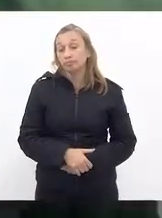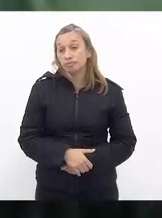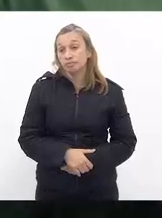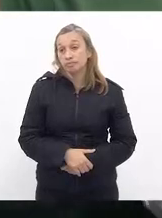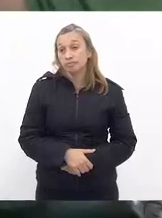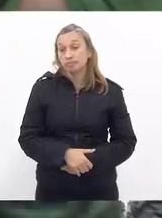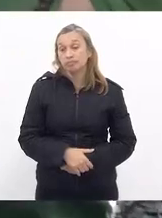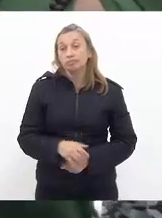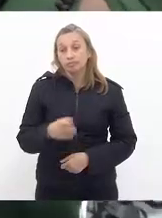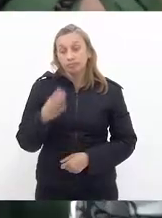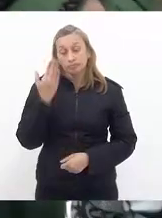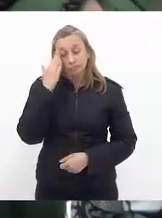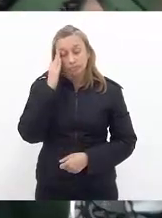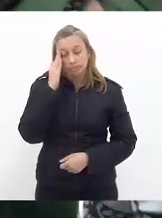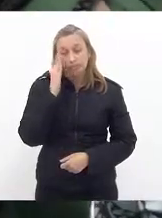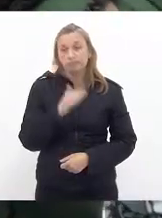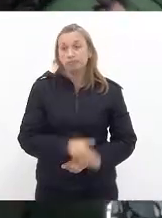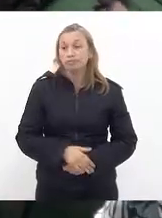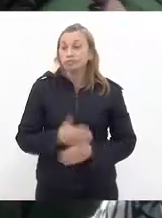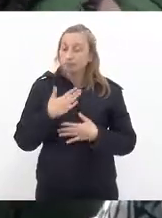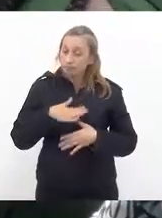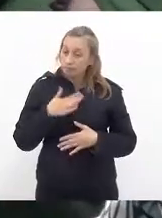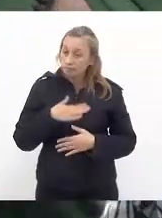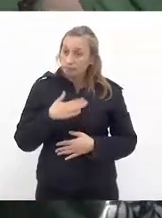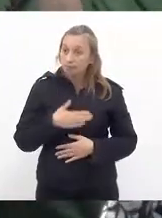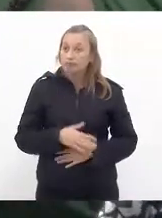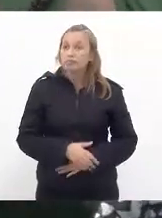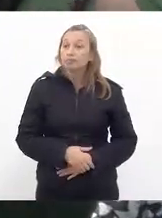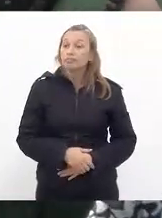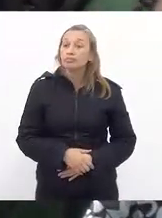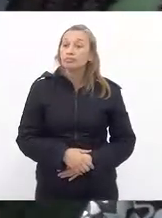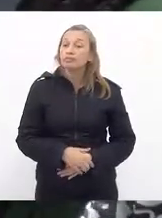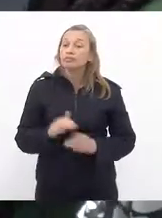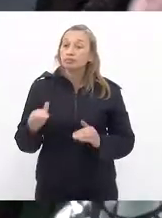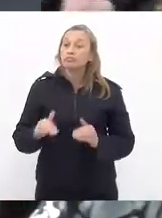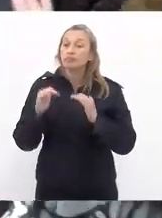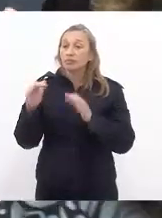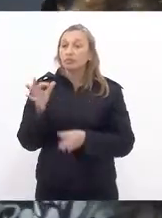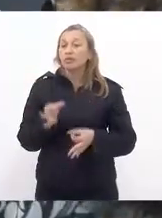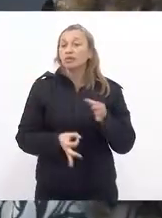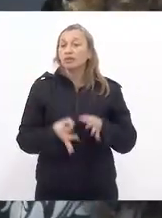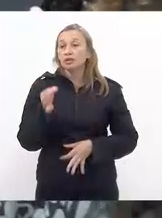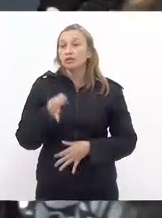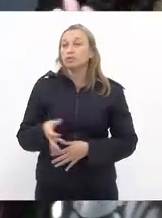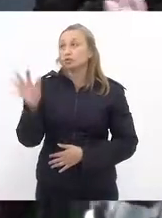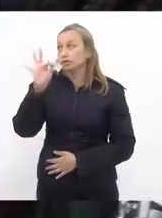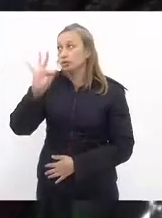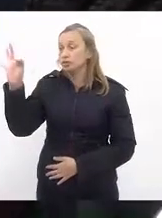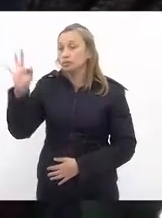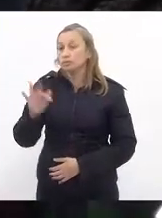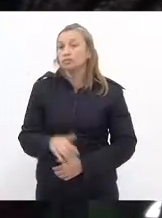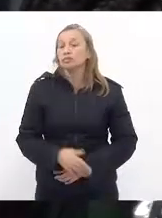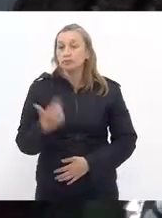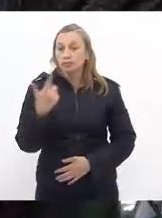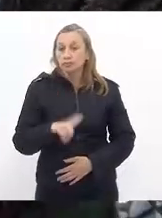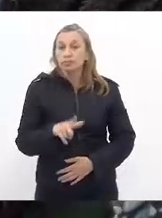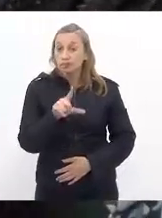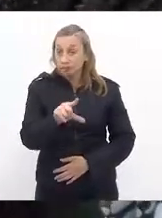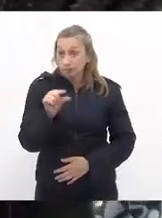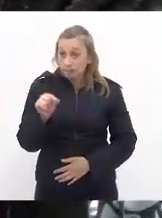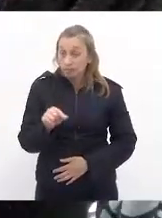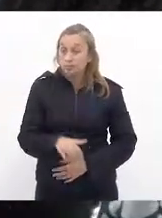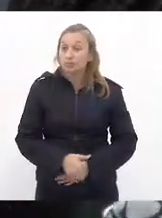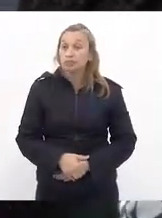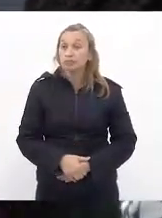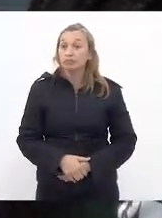o meu raciocínio com calma e o Supremo Tribunal Federal repito decidiu